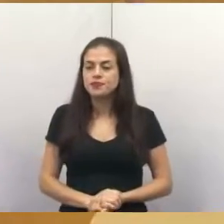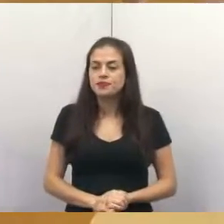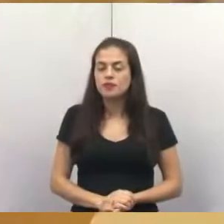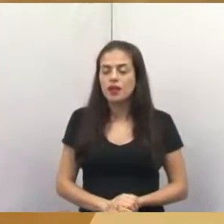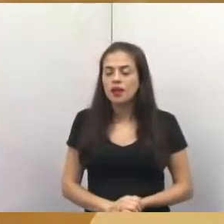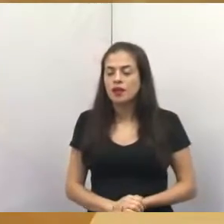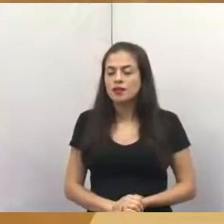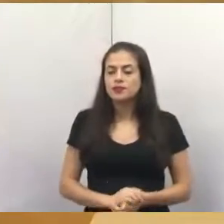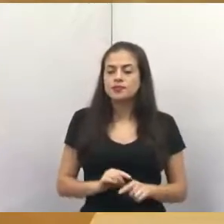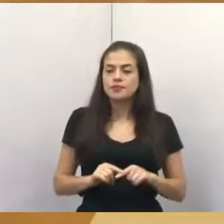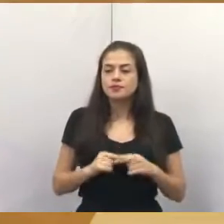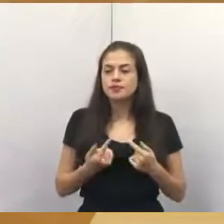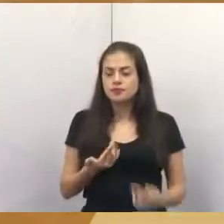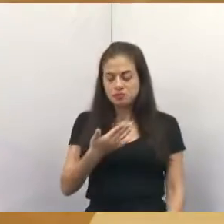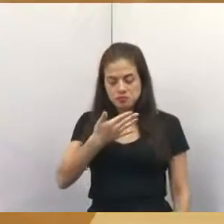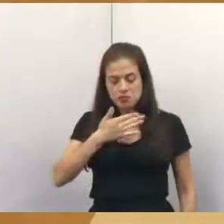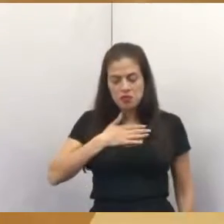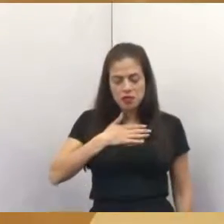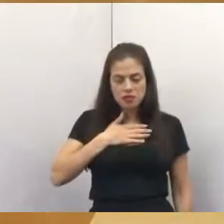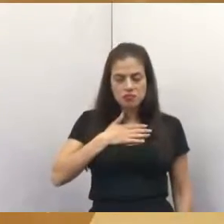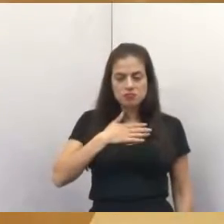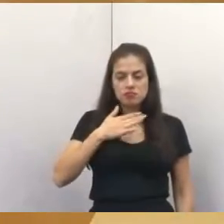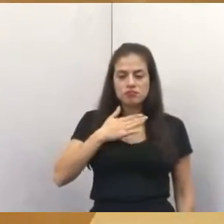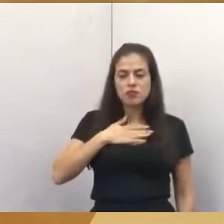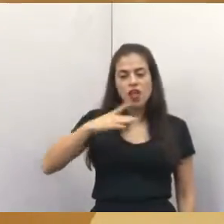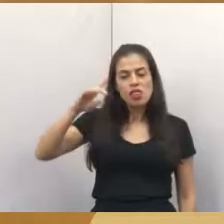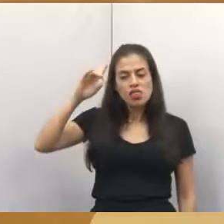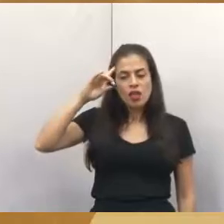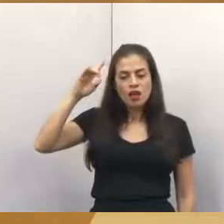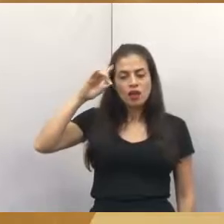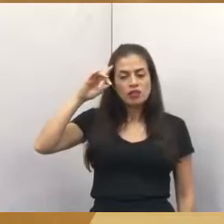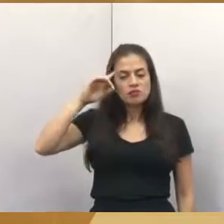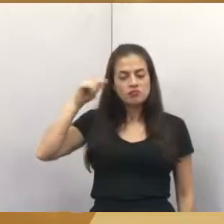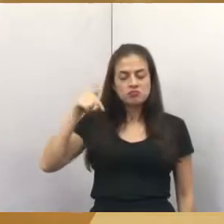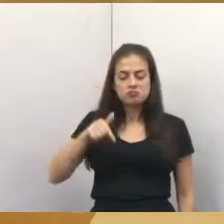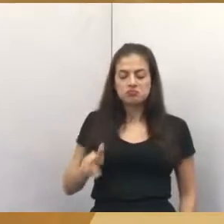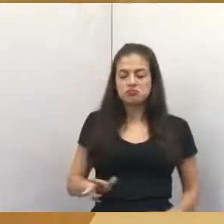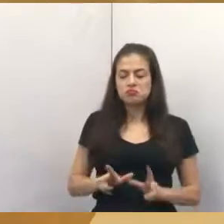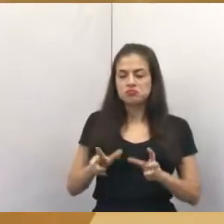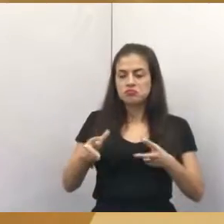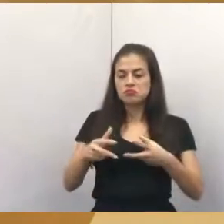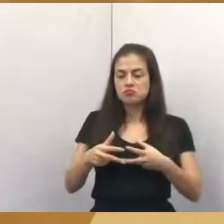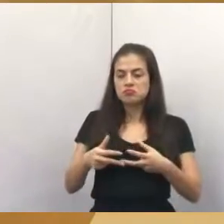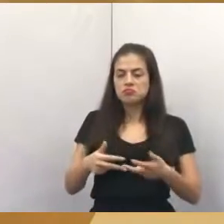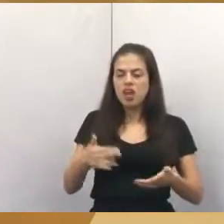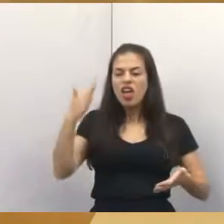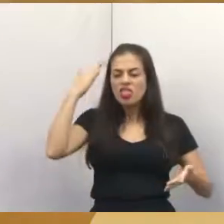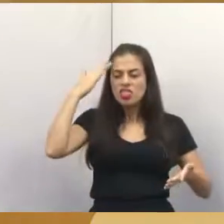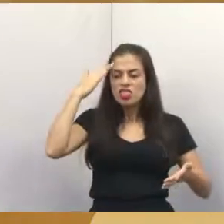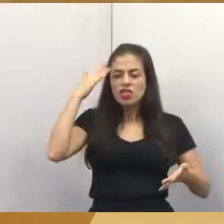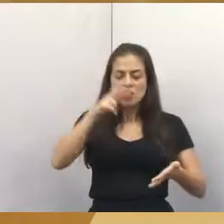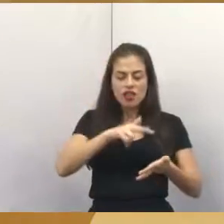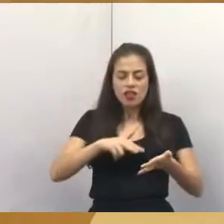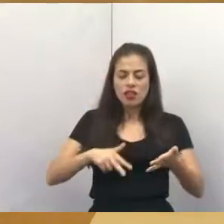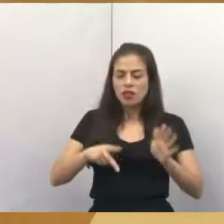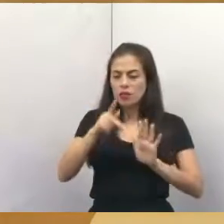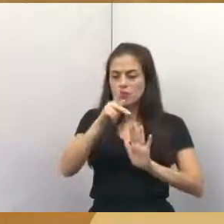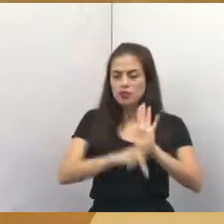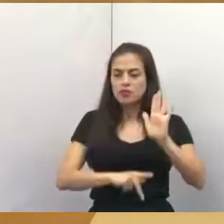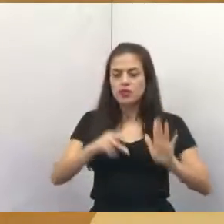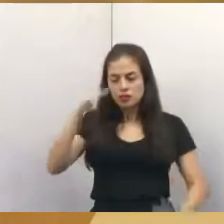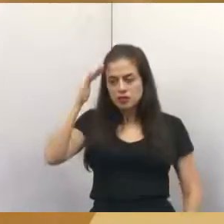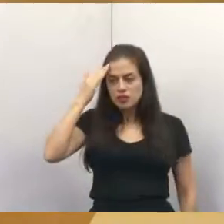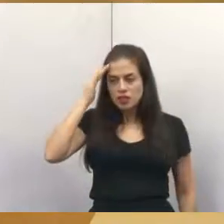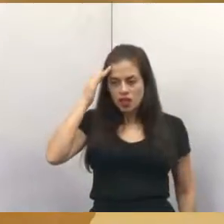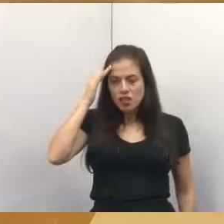Agora, para mim, estou falando para mim, que estou o dia todo nessa casa, eu sei ler os projetos e entender. Se precisar pôr emenda,